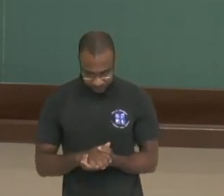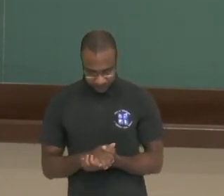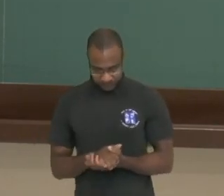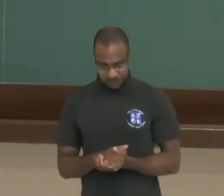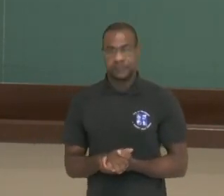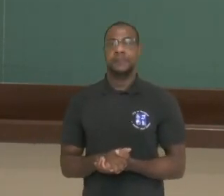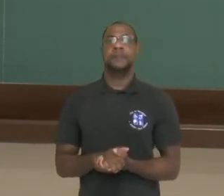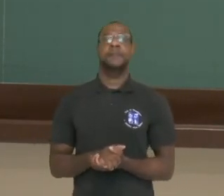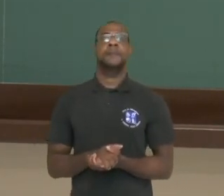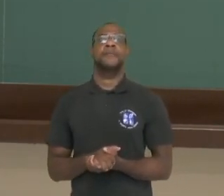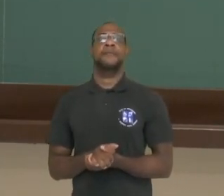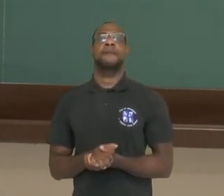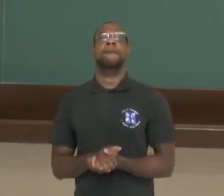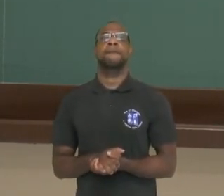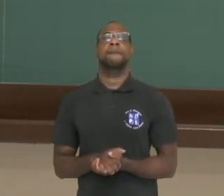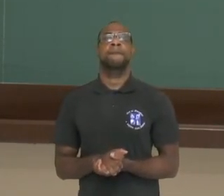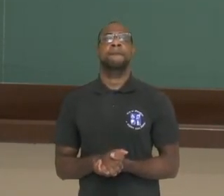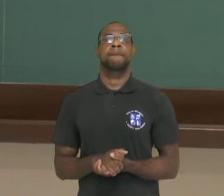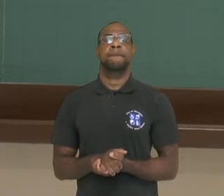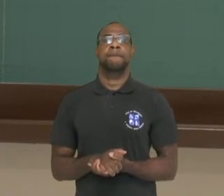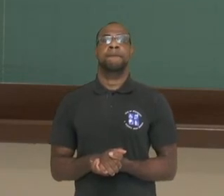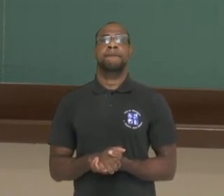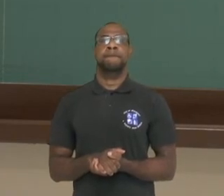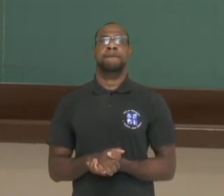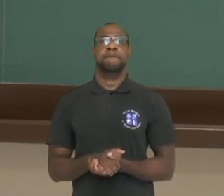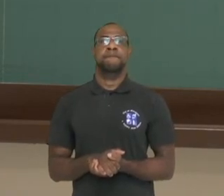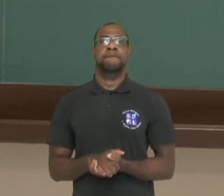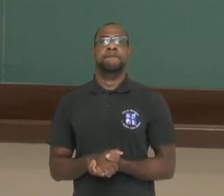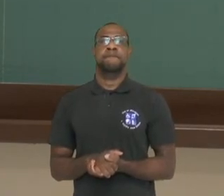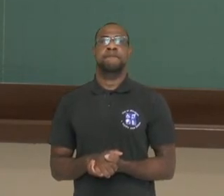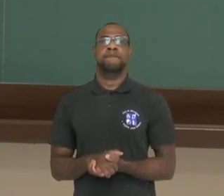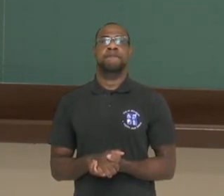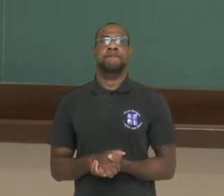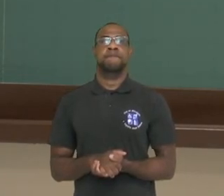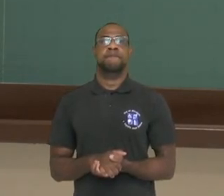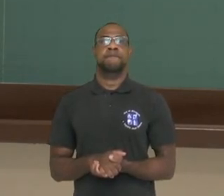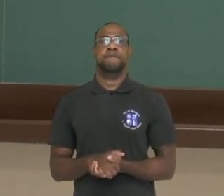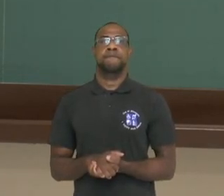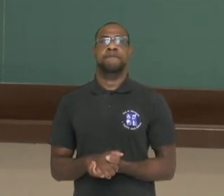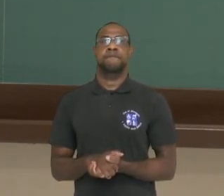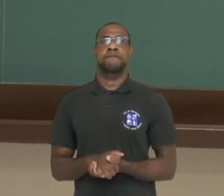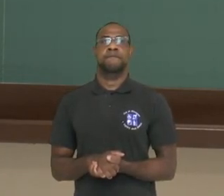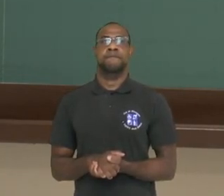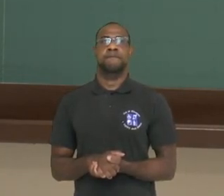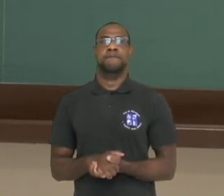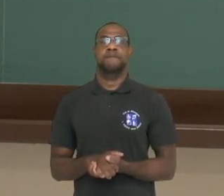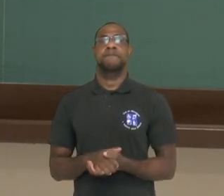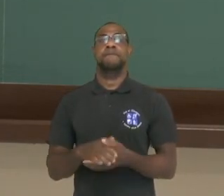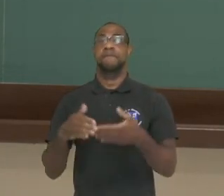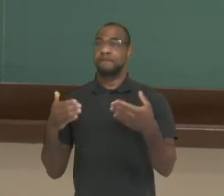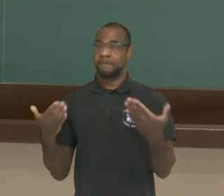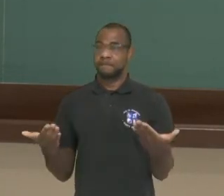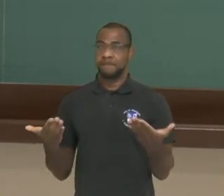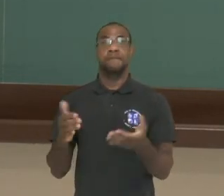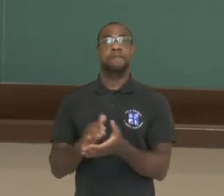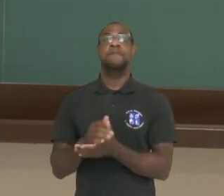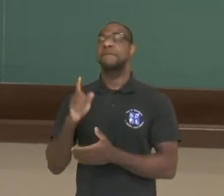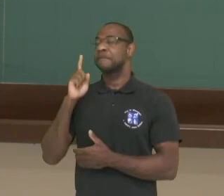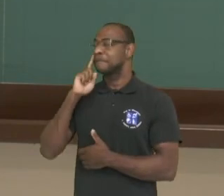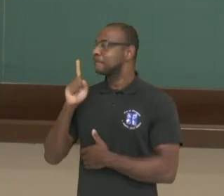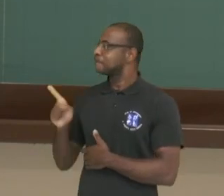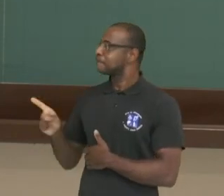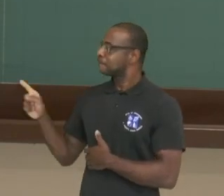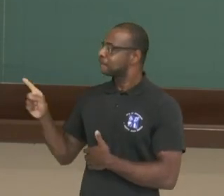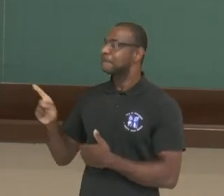não poderão funcionar. E aqui a gente tem, então, esse movimento ordenado aqui sobre a bateria. Muito bem, minha gente. Olha